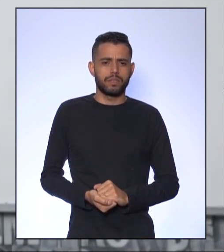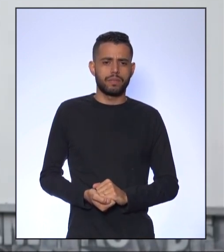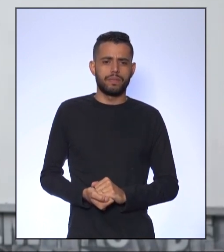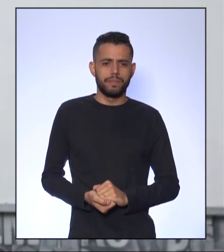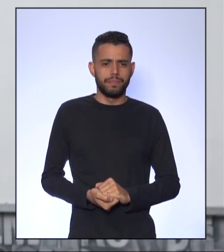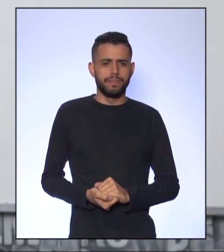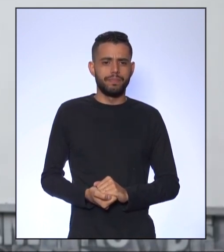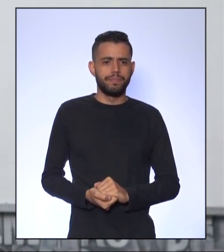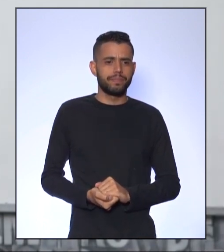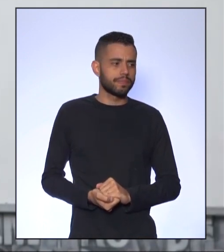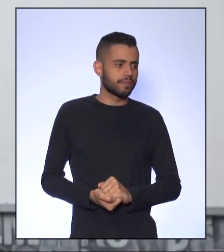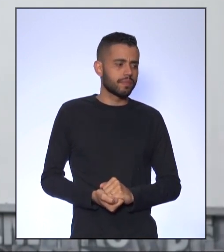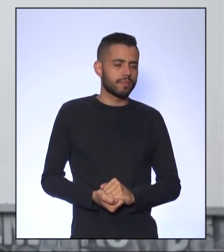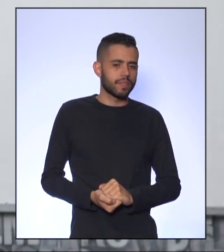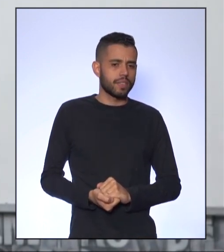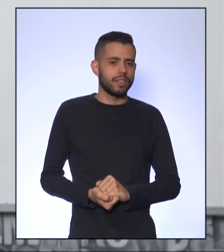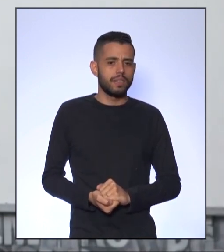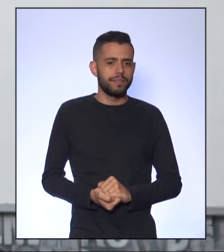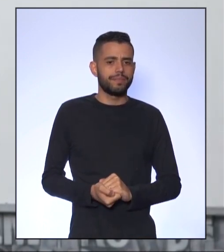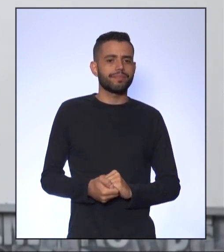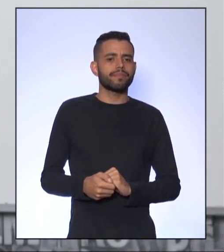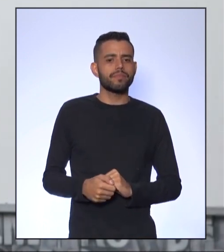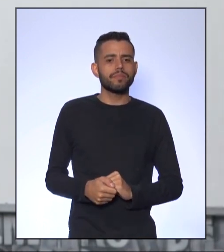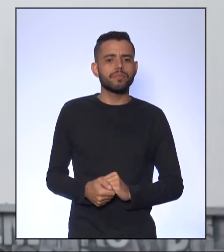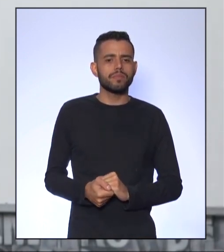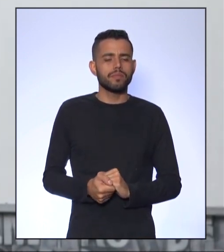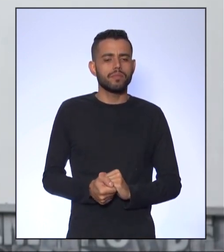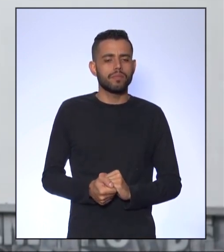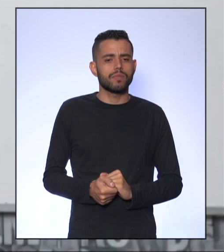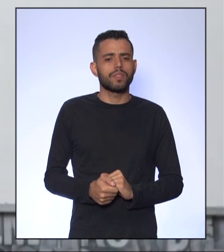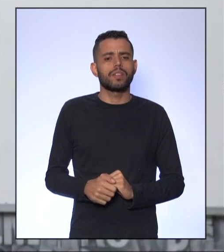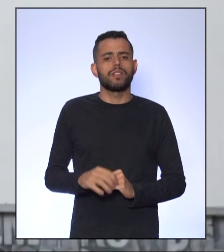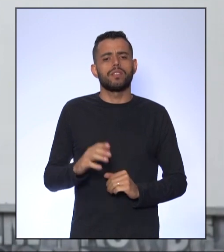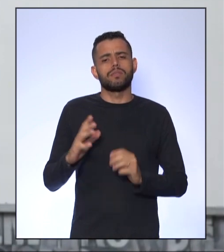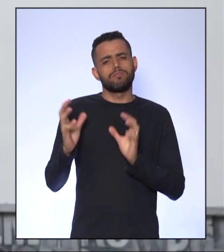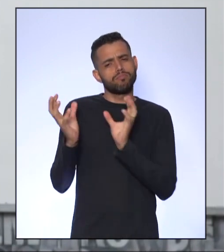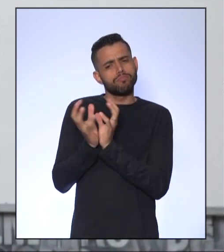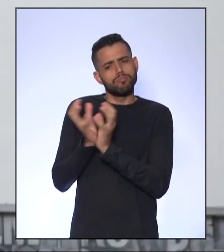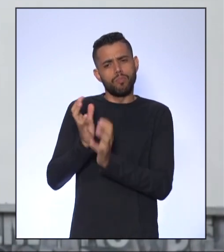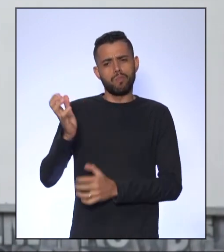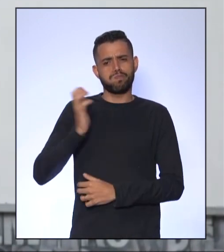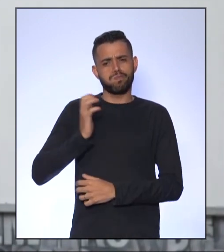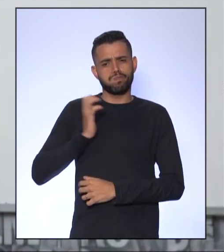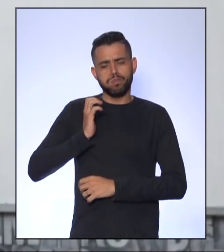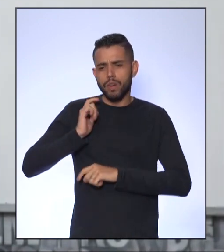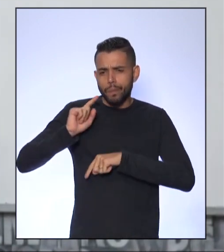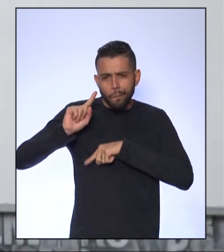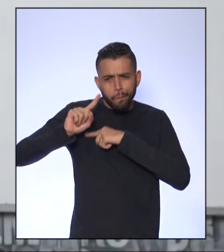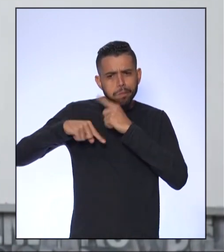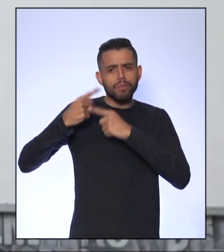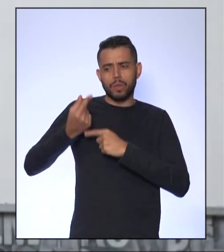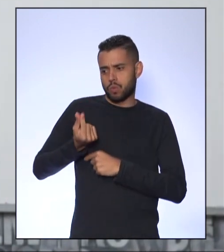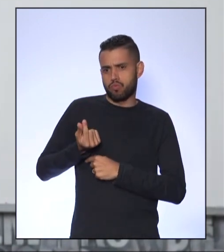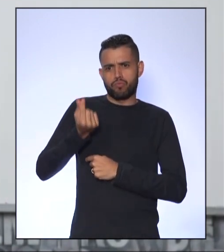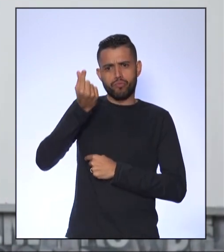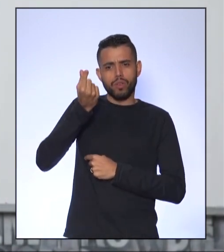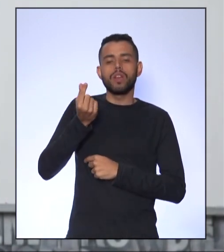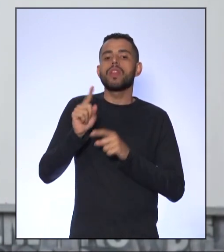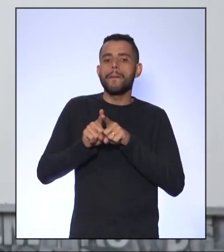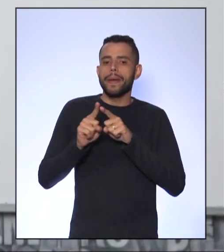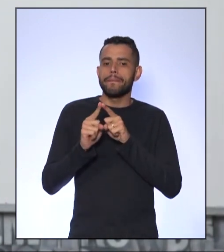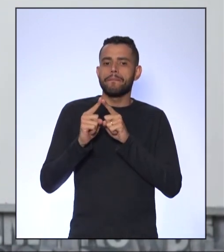fortalecida. Como assim, professor? Esta burguesia enriquecida e fortalecida.